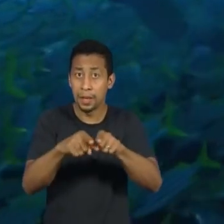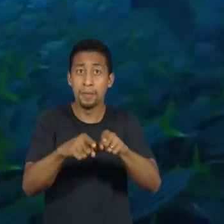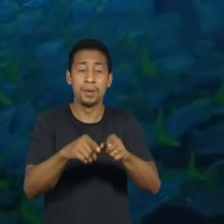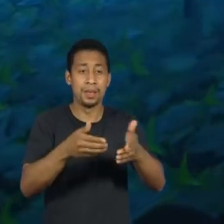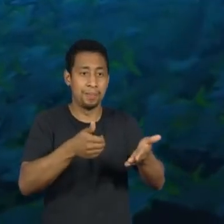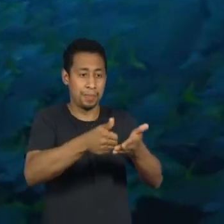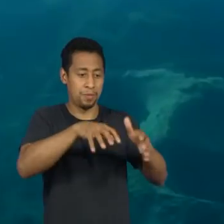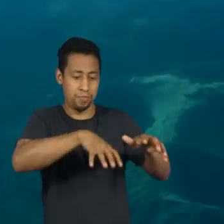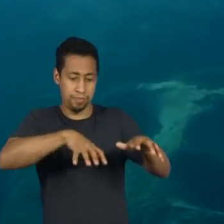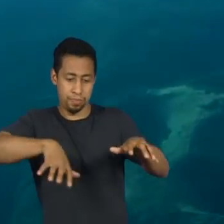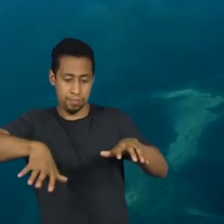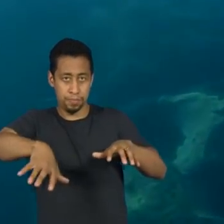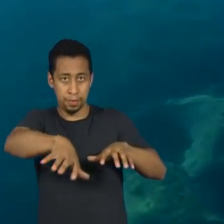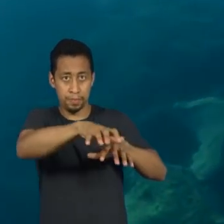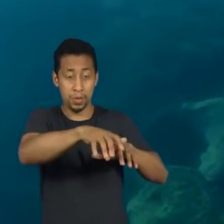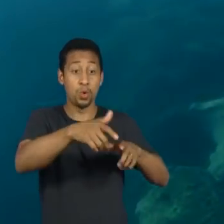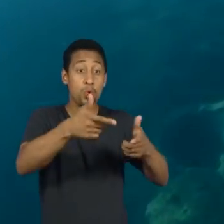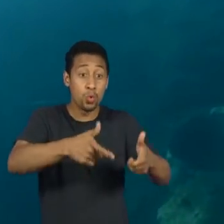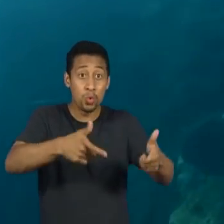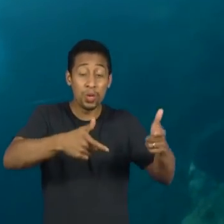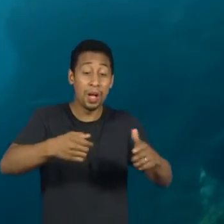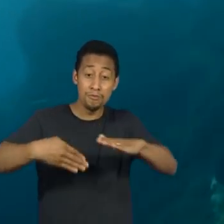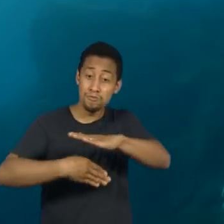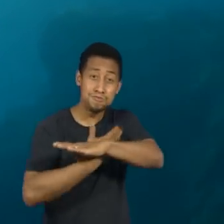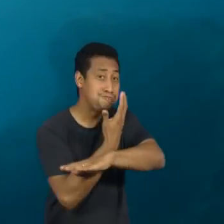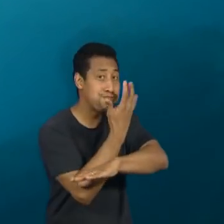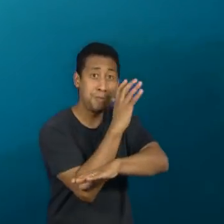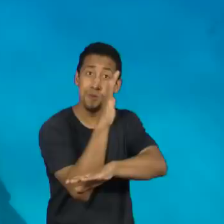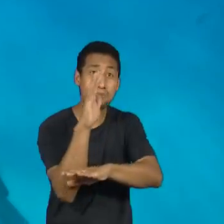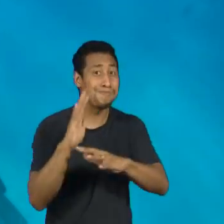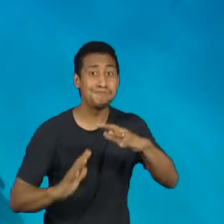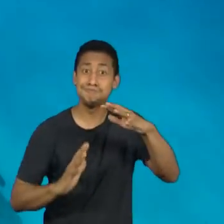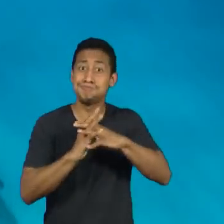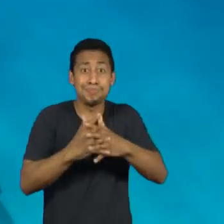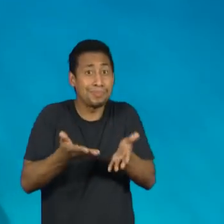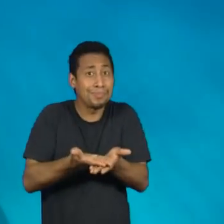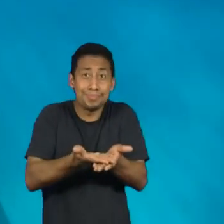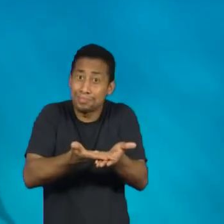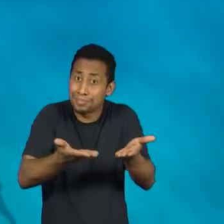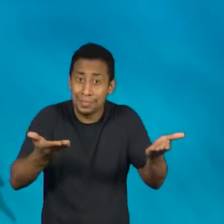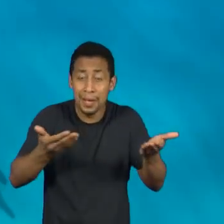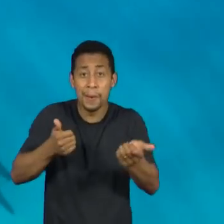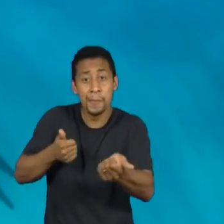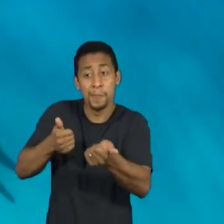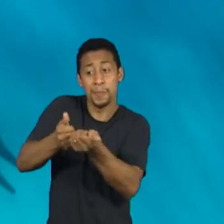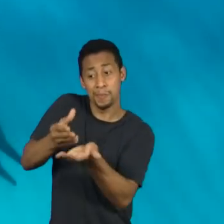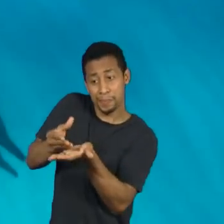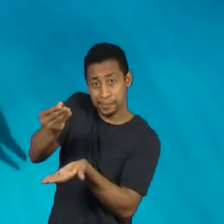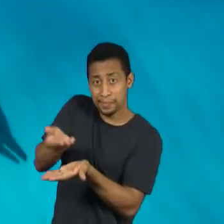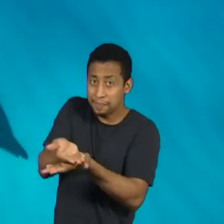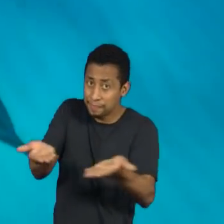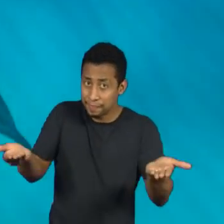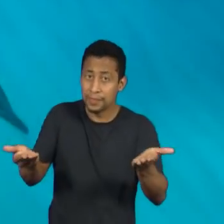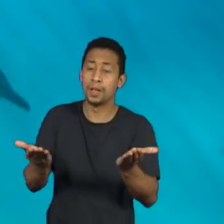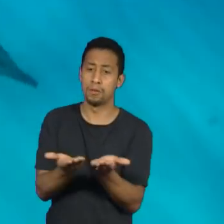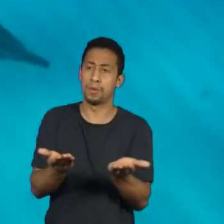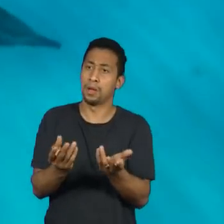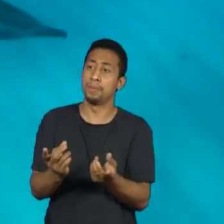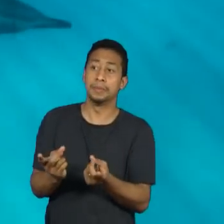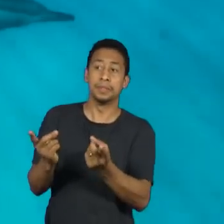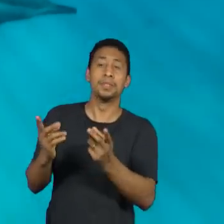das Rocas, duas das áreas mais ricas em biodiversidade marinha da costa brasileira. Após alerta